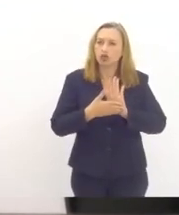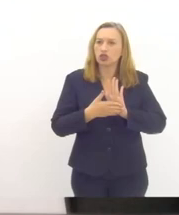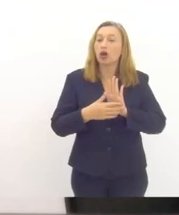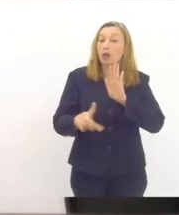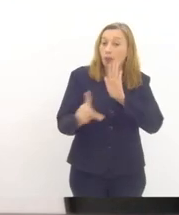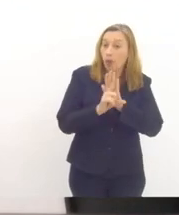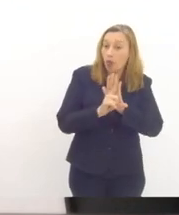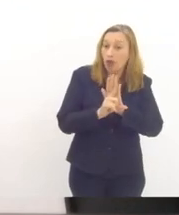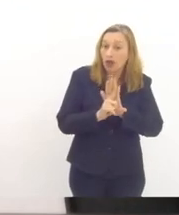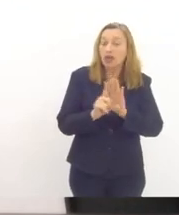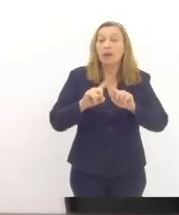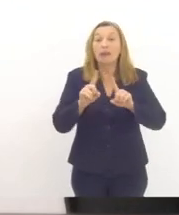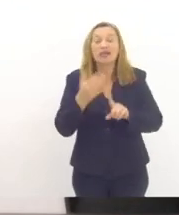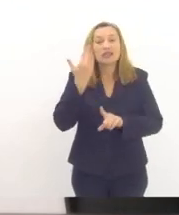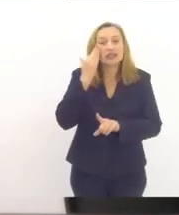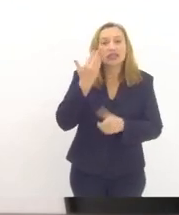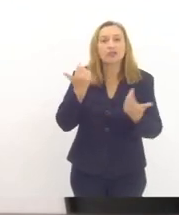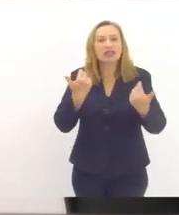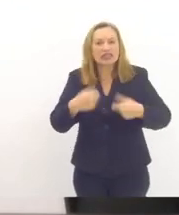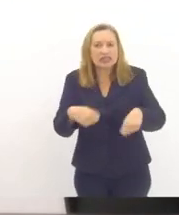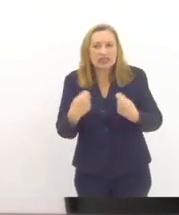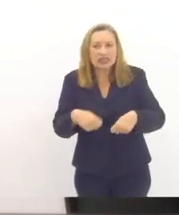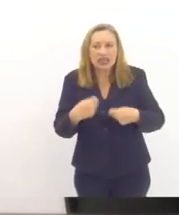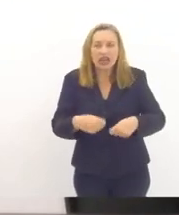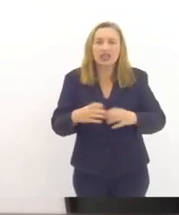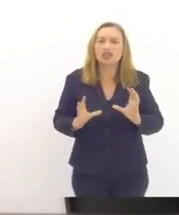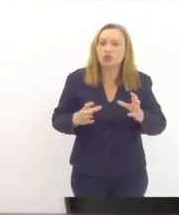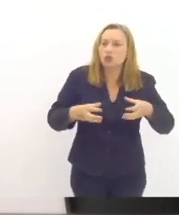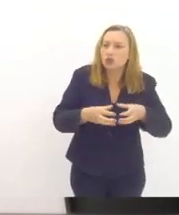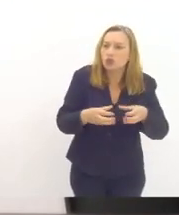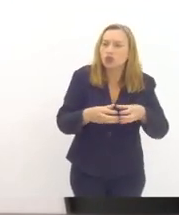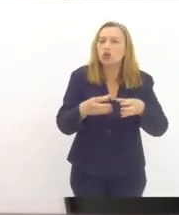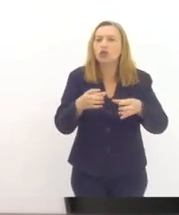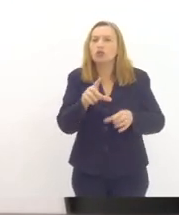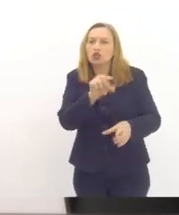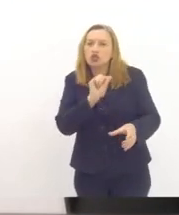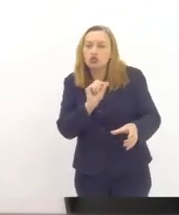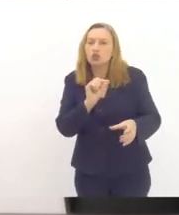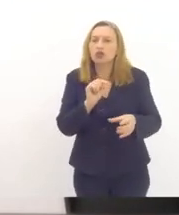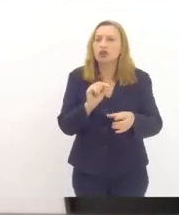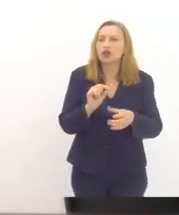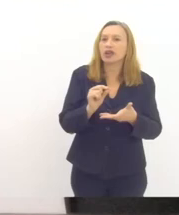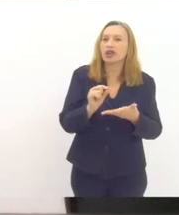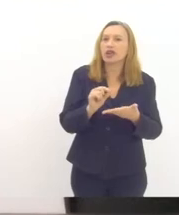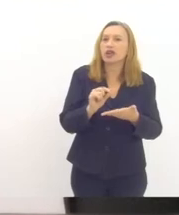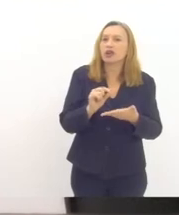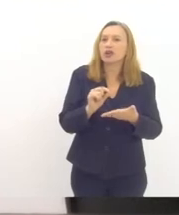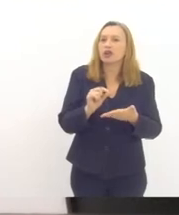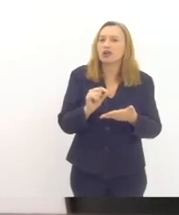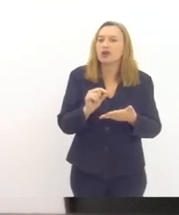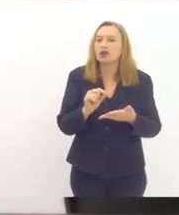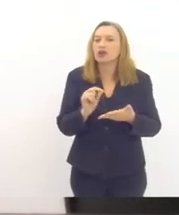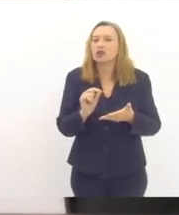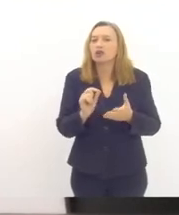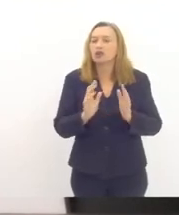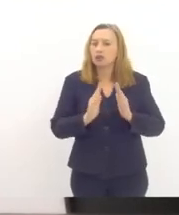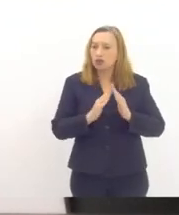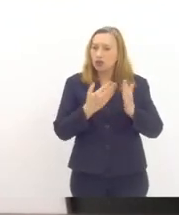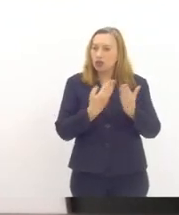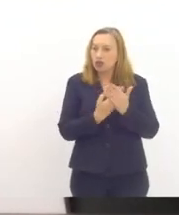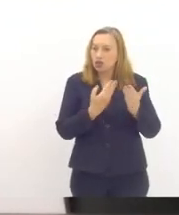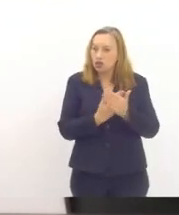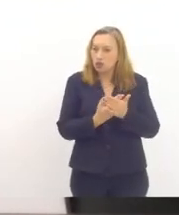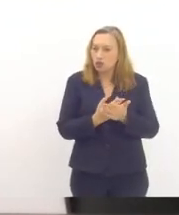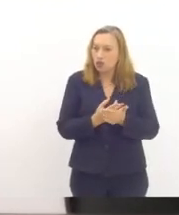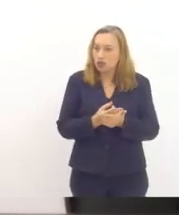lei, mas entendemos da necessidade da comunidade decidir e optar né, enquanto rede, da permanência